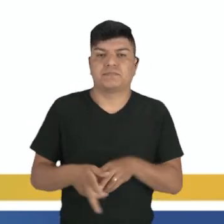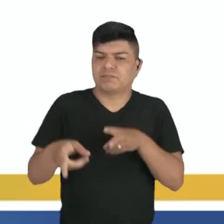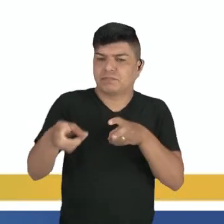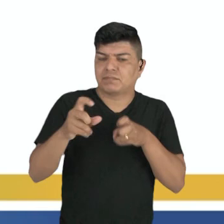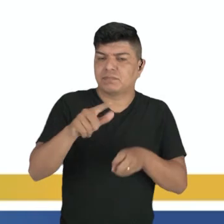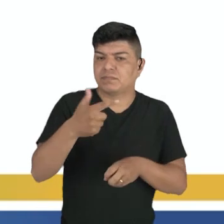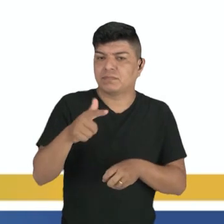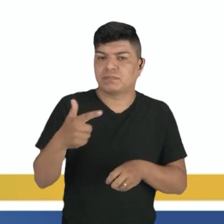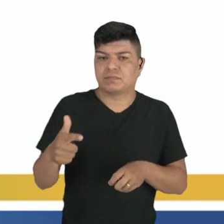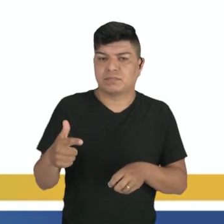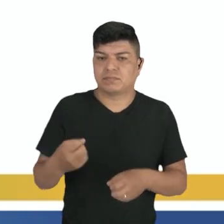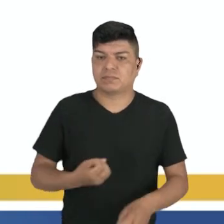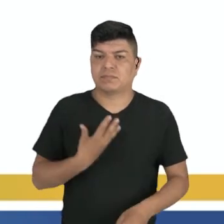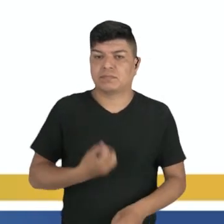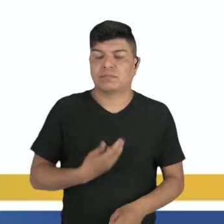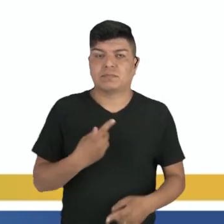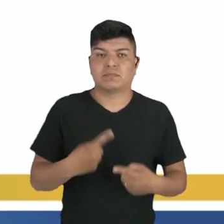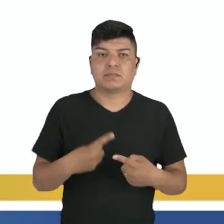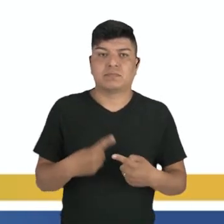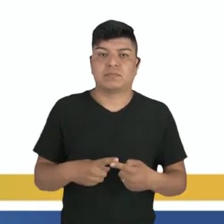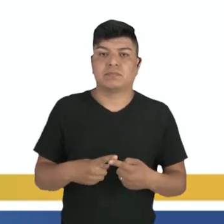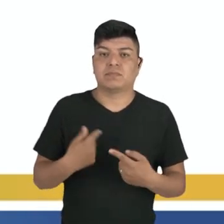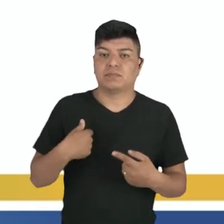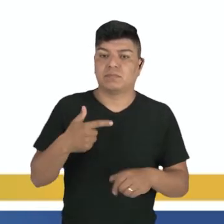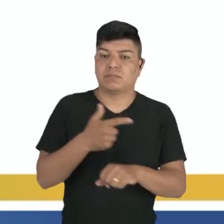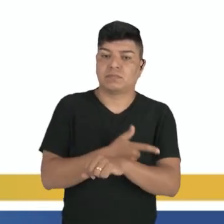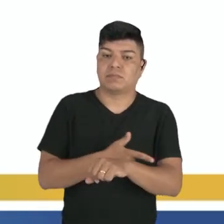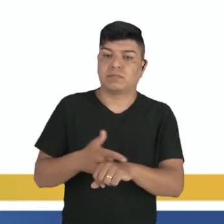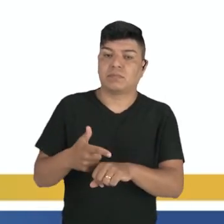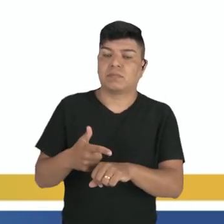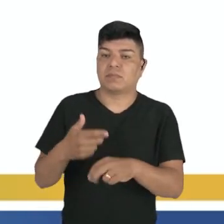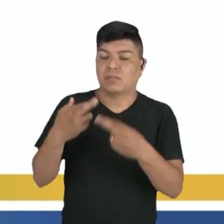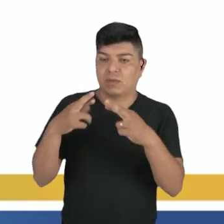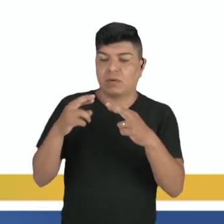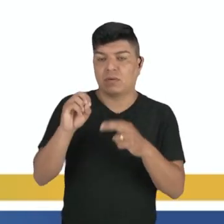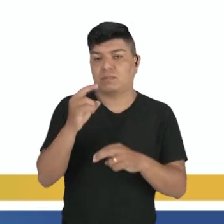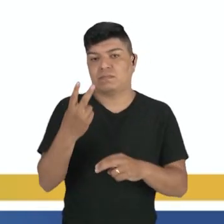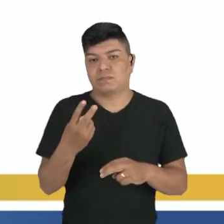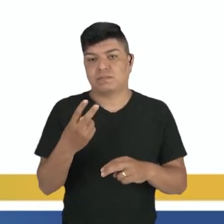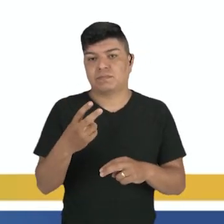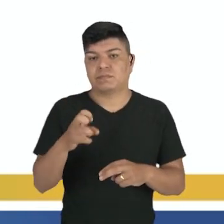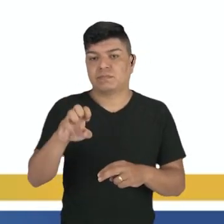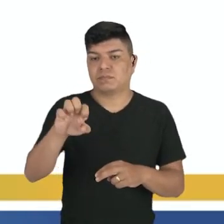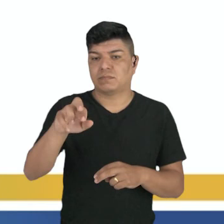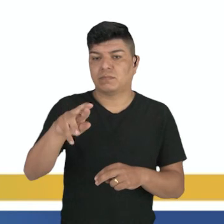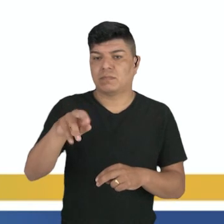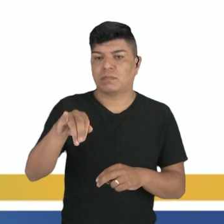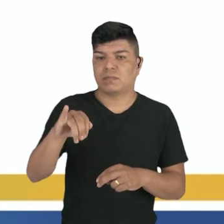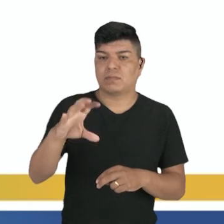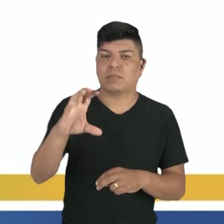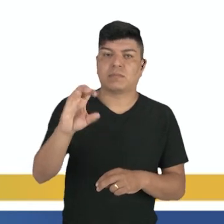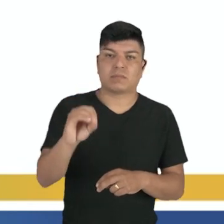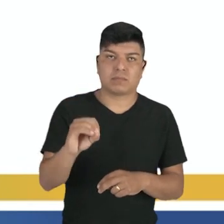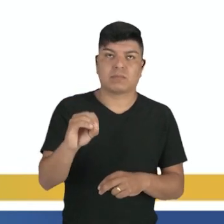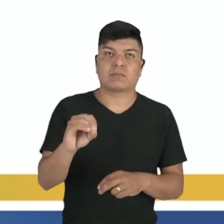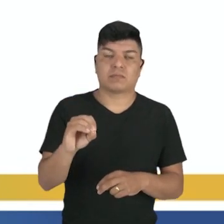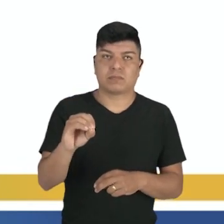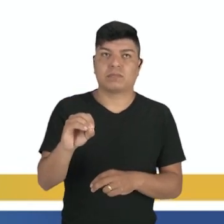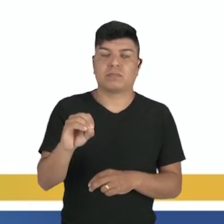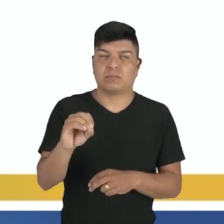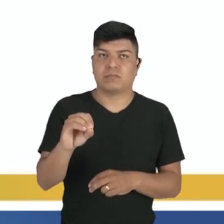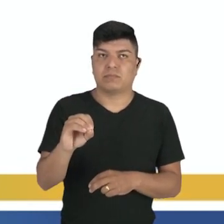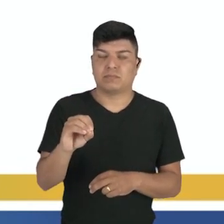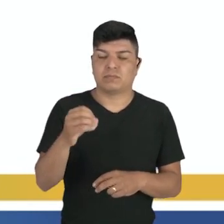do trovador no texto que mostra sua sutileza, né, fazer sua crítica, ou o eu lírico dialoga com Dom Fulano